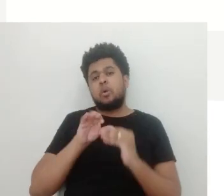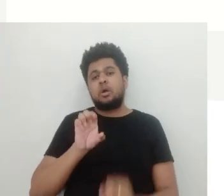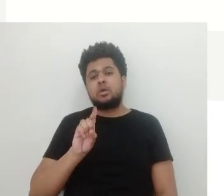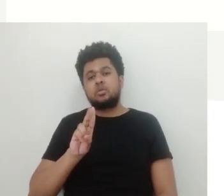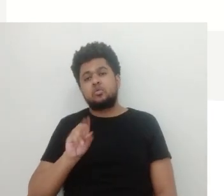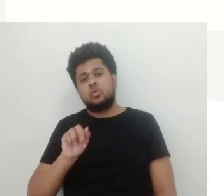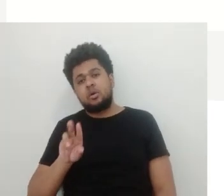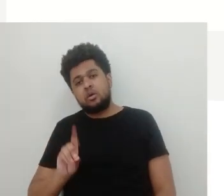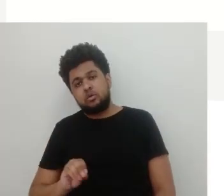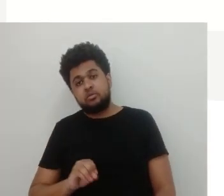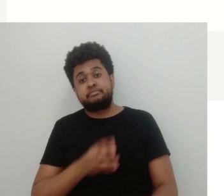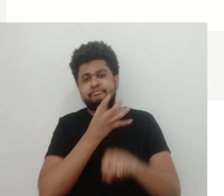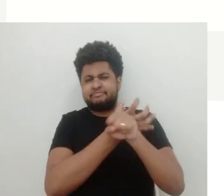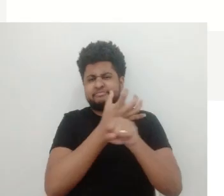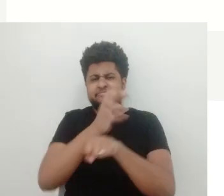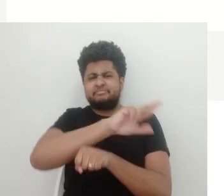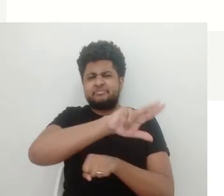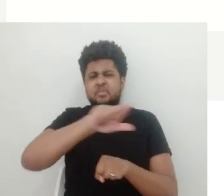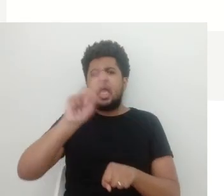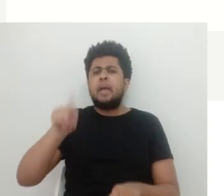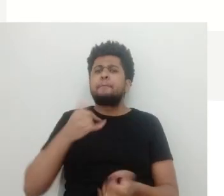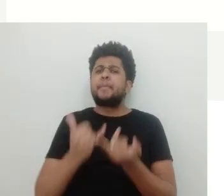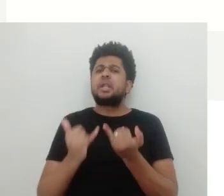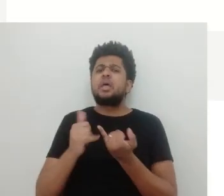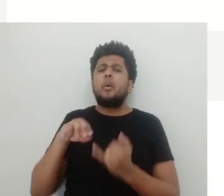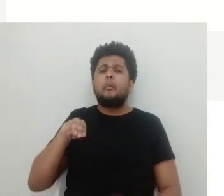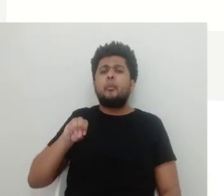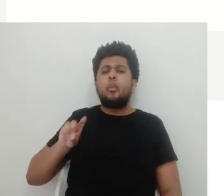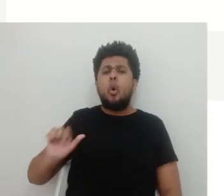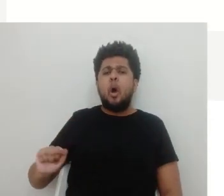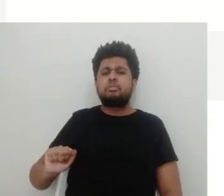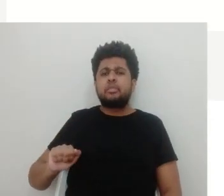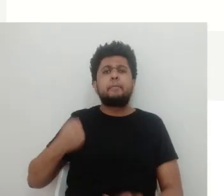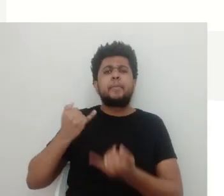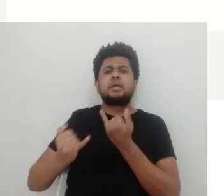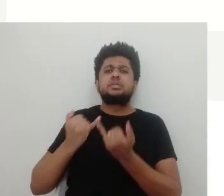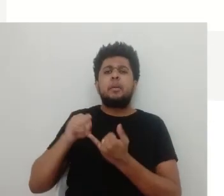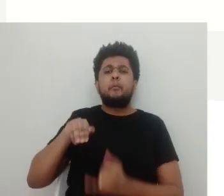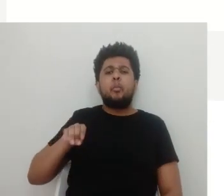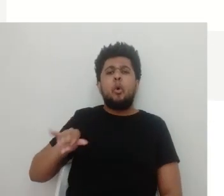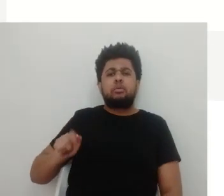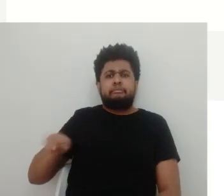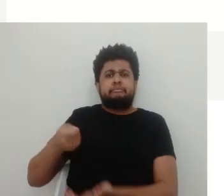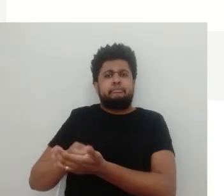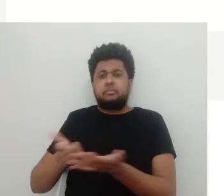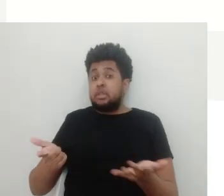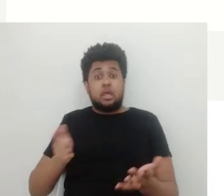não dão conta daquilo que seria necessário